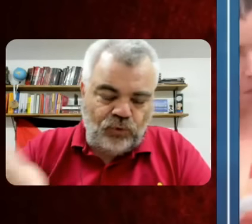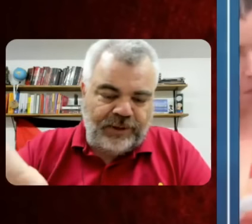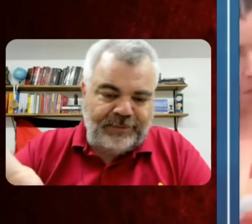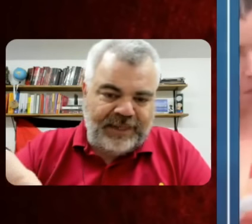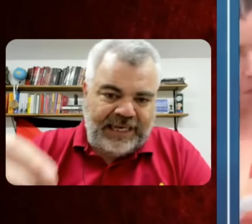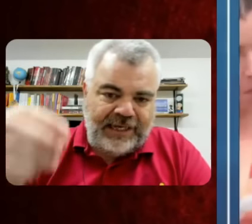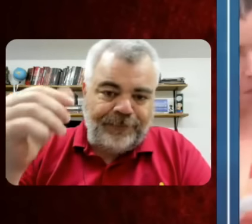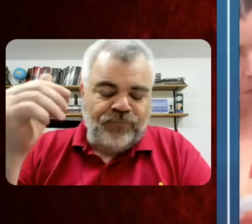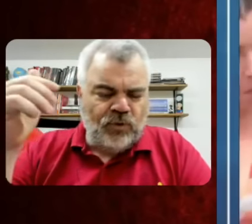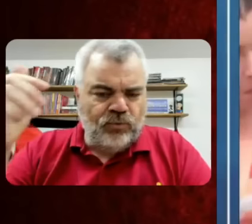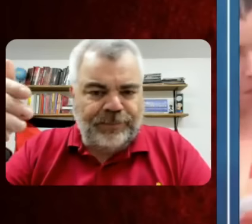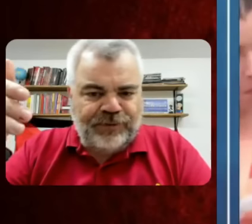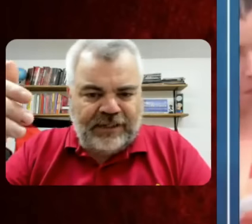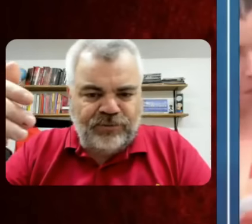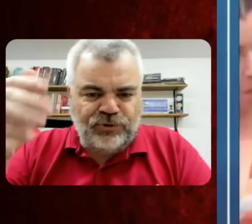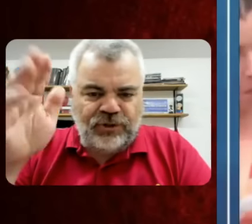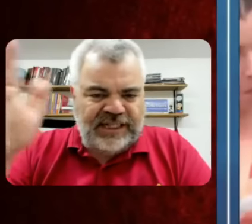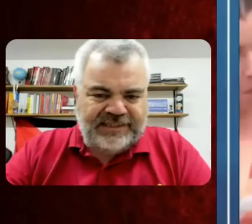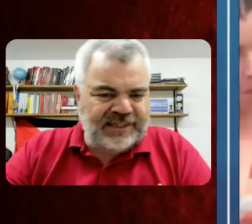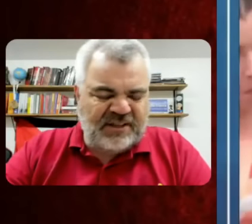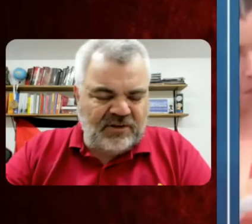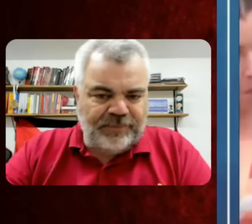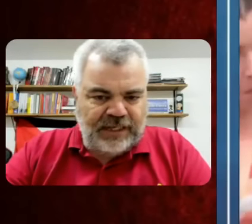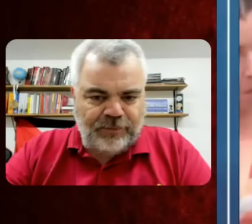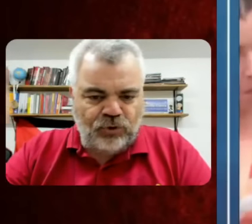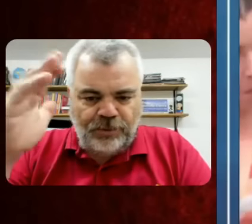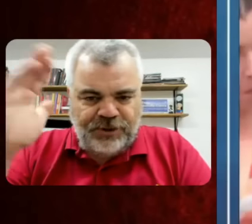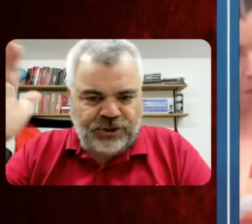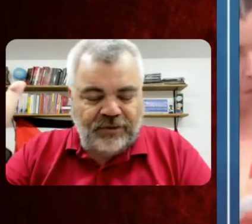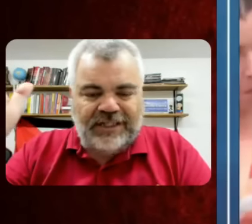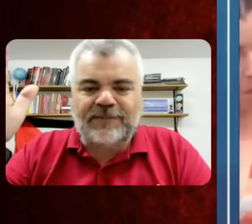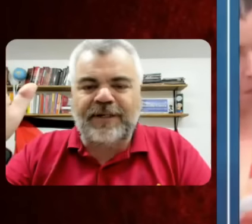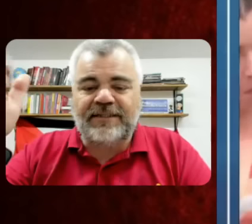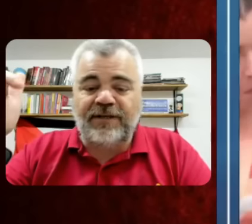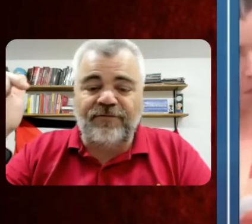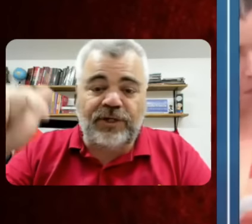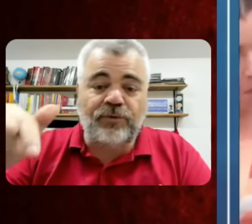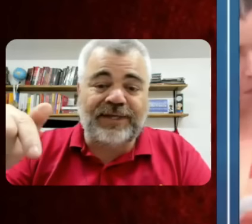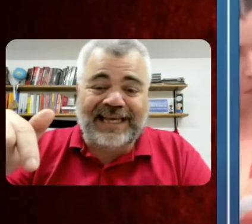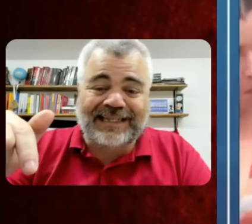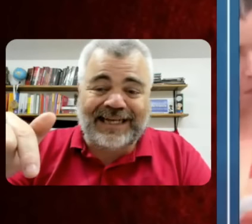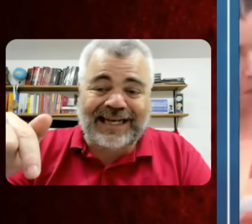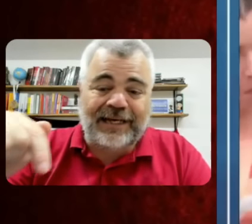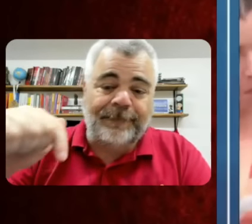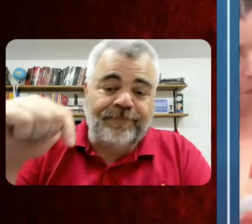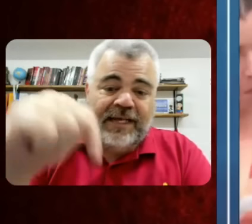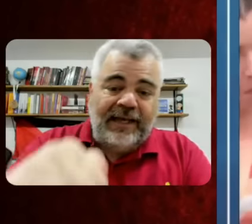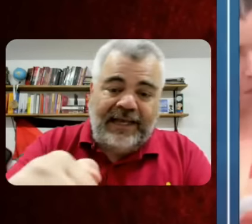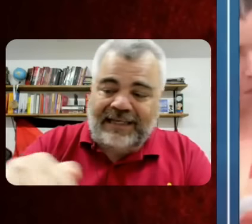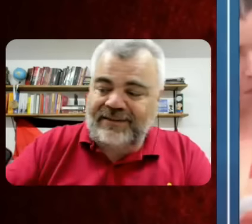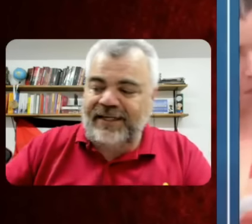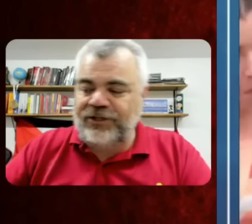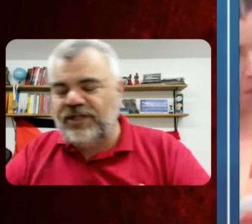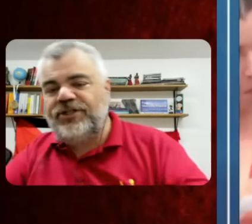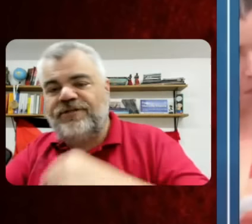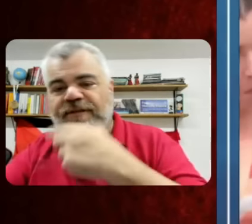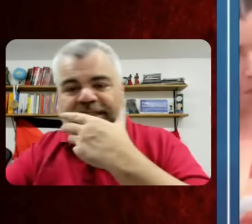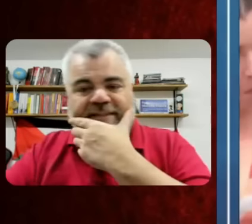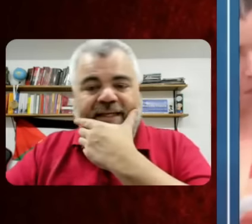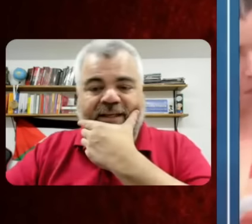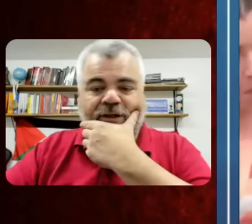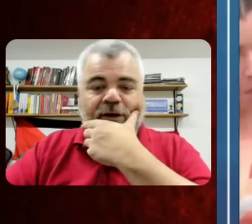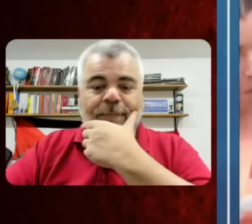Zinho do mbl um deputado bolsonarista que eu não me lembro o nome de tão inexpressivo e o Kim katagiri esse trecho que